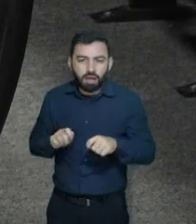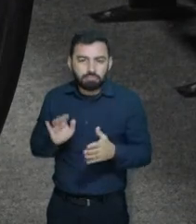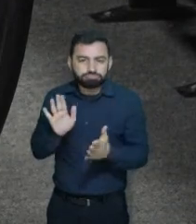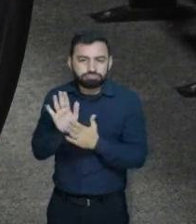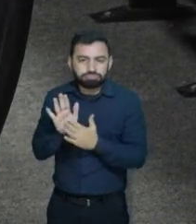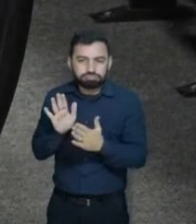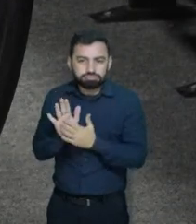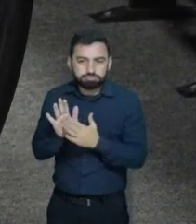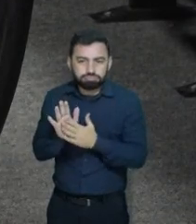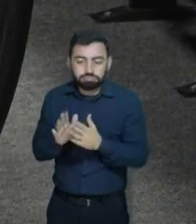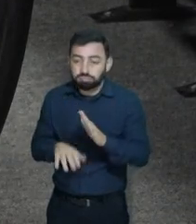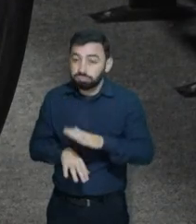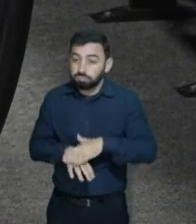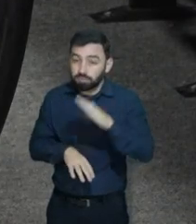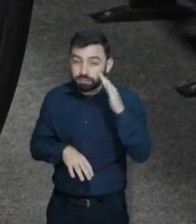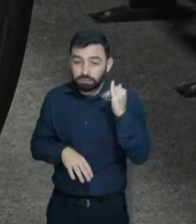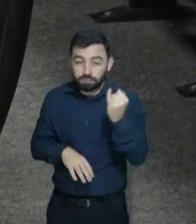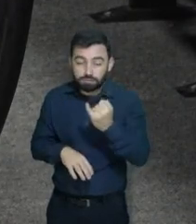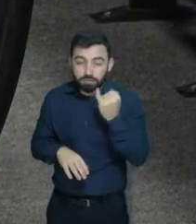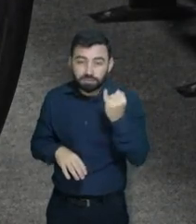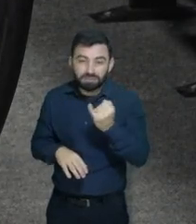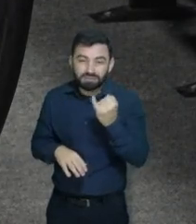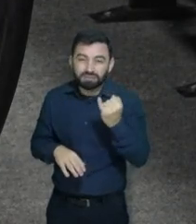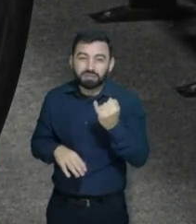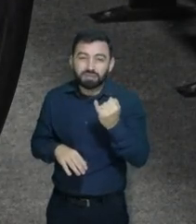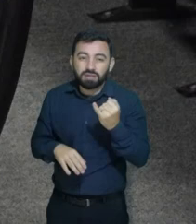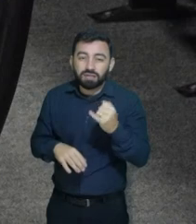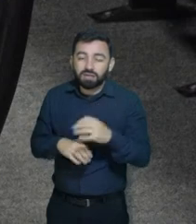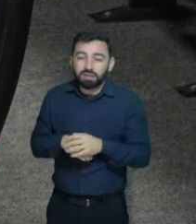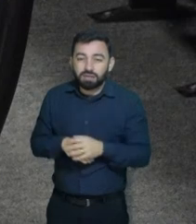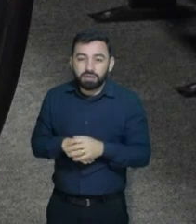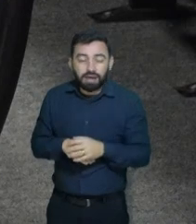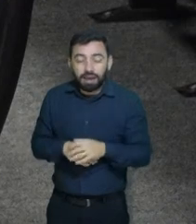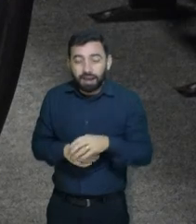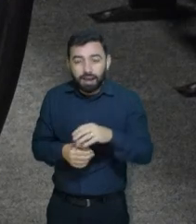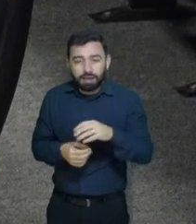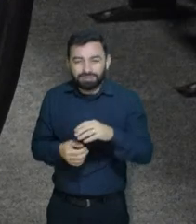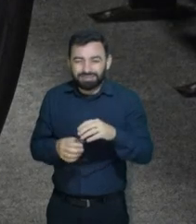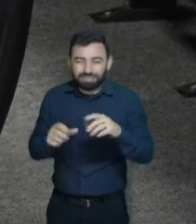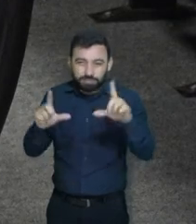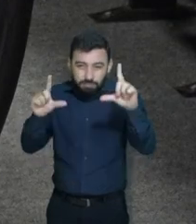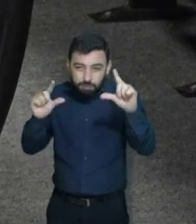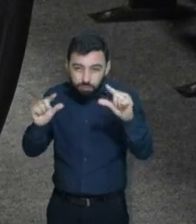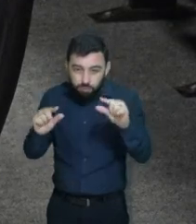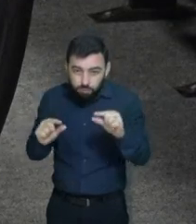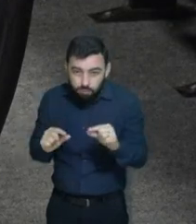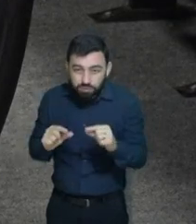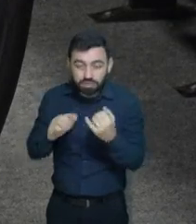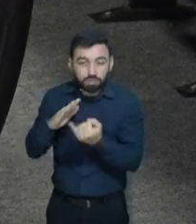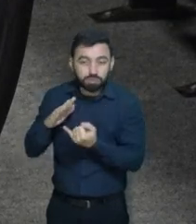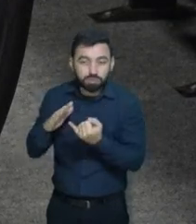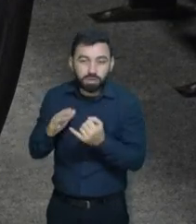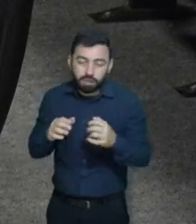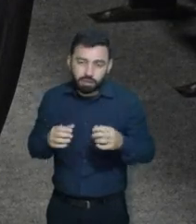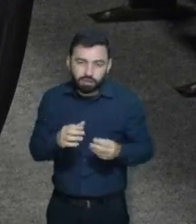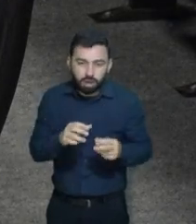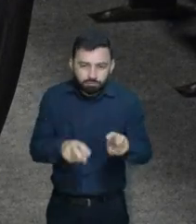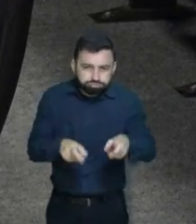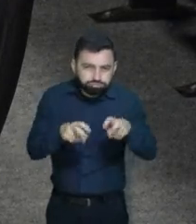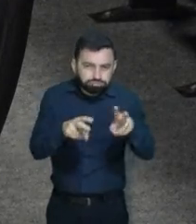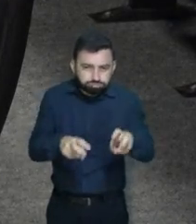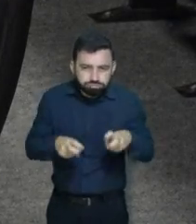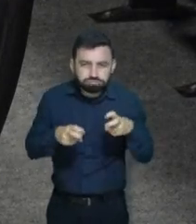aquilo que talvez seja a nossa maior vulnerabilidade econômica, que é o processo de desindustrialização. À medida que o agronegócio cresce, a